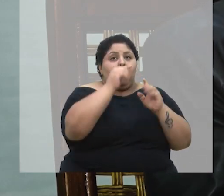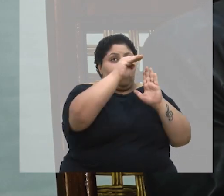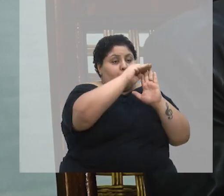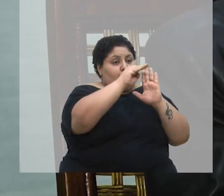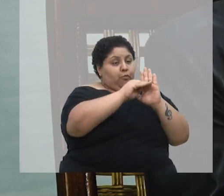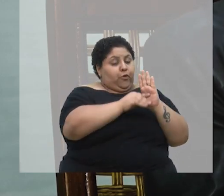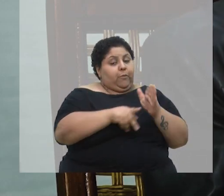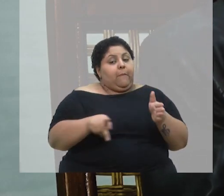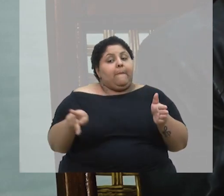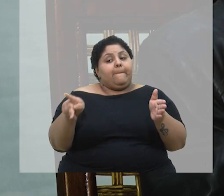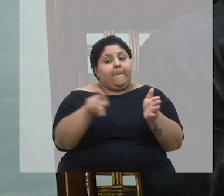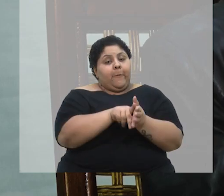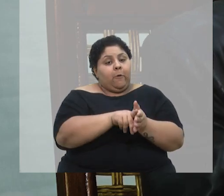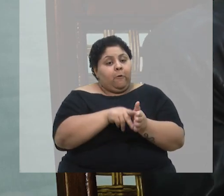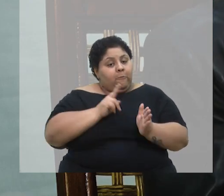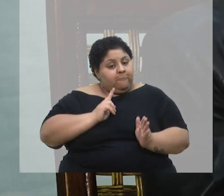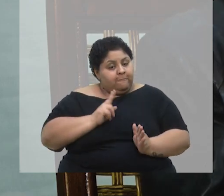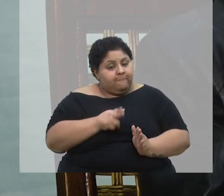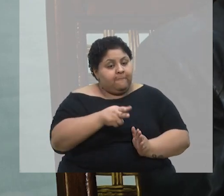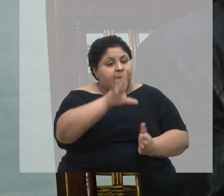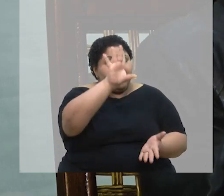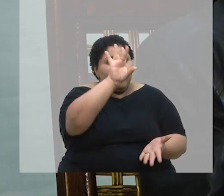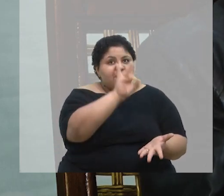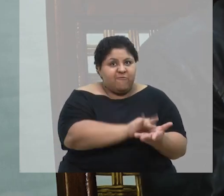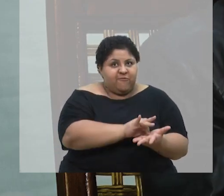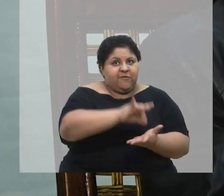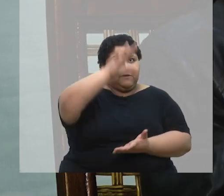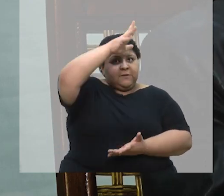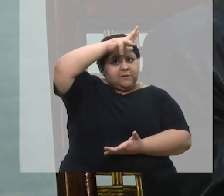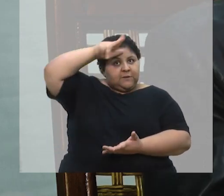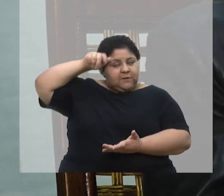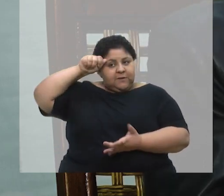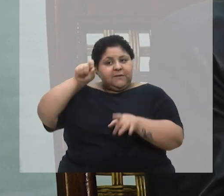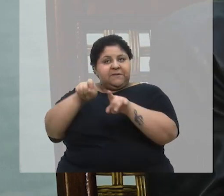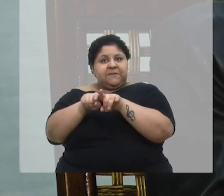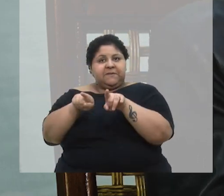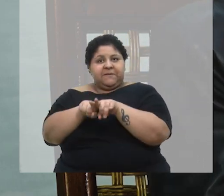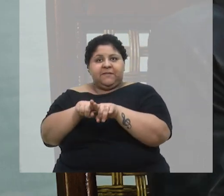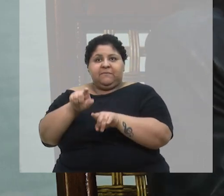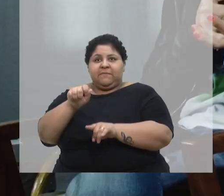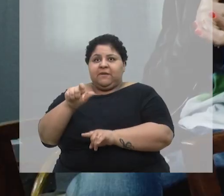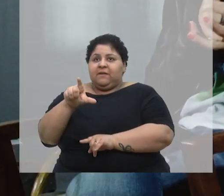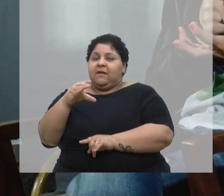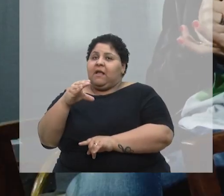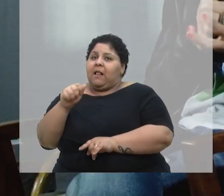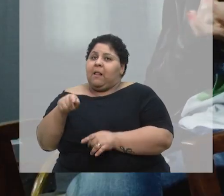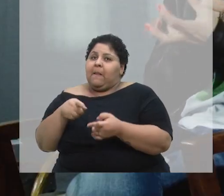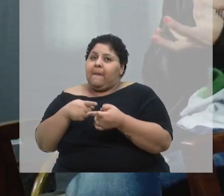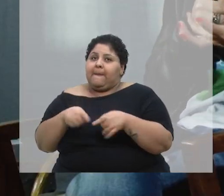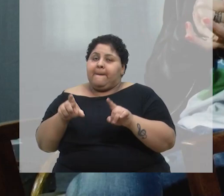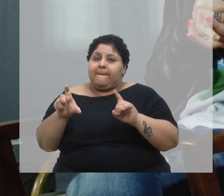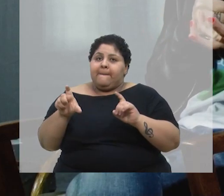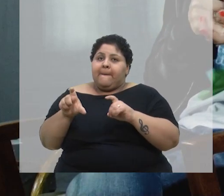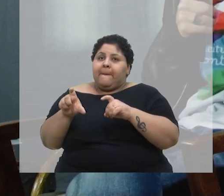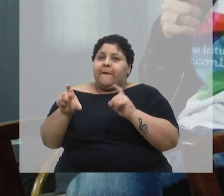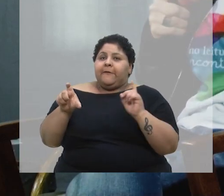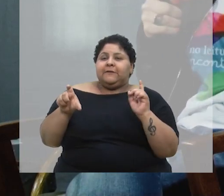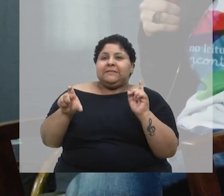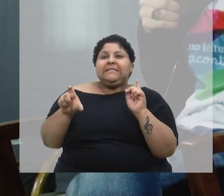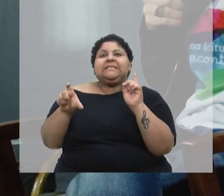programa próprio, permanente, da Prefeitura Municipal e da ALCA, mas também